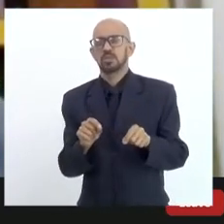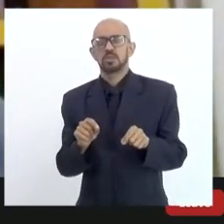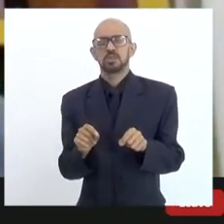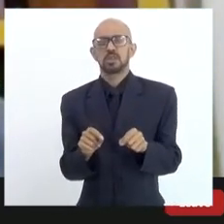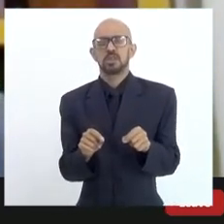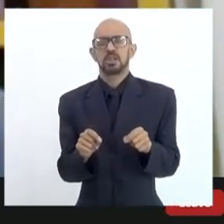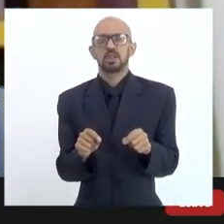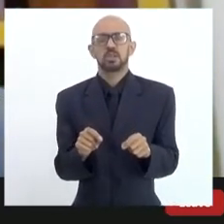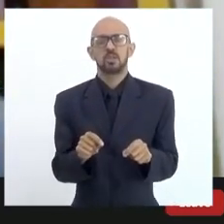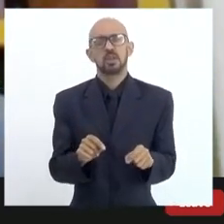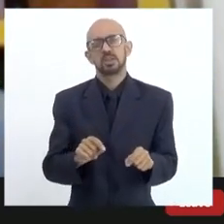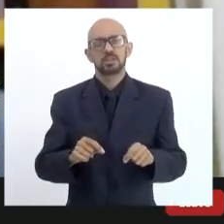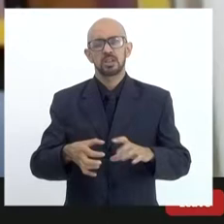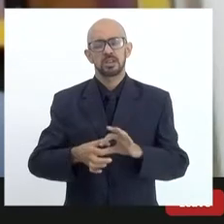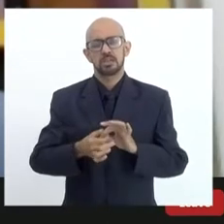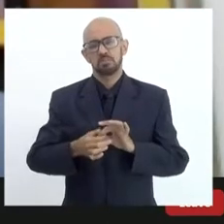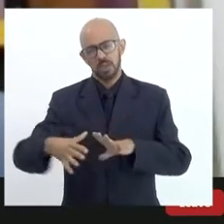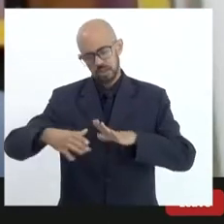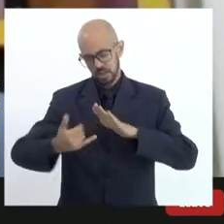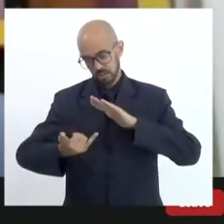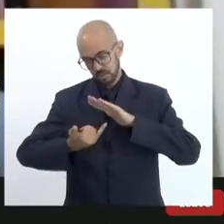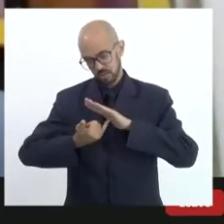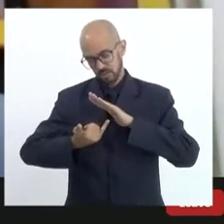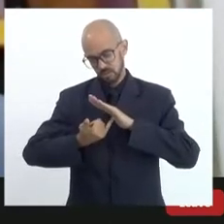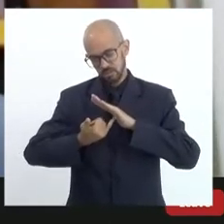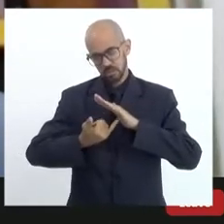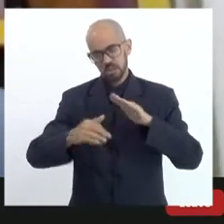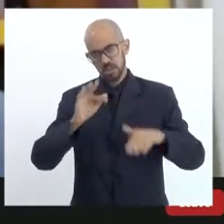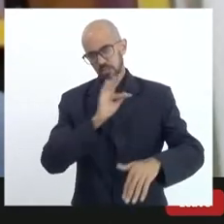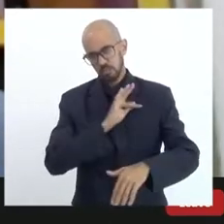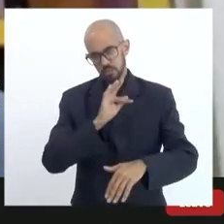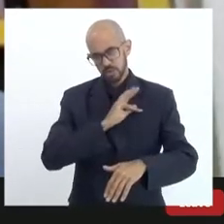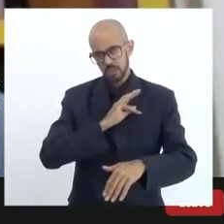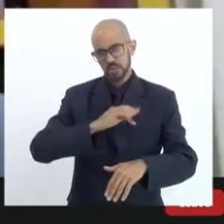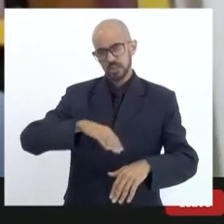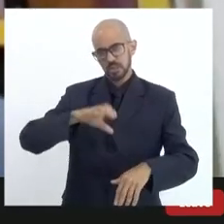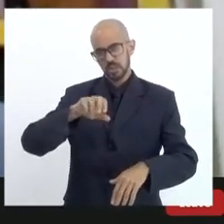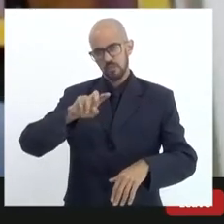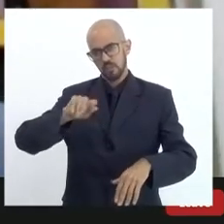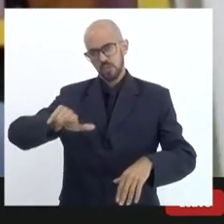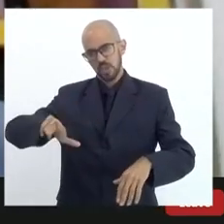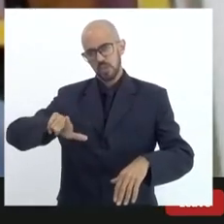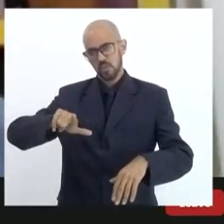das instituições, diferente da Polícia Civil e Militar, mas, no caso, do Ministério Público,